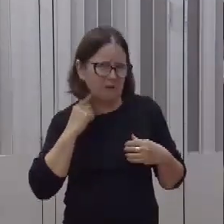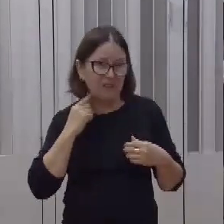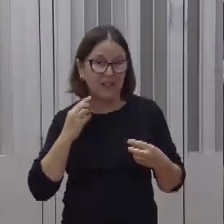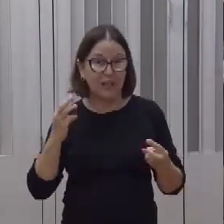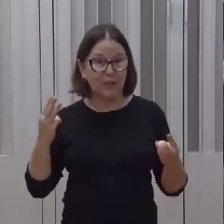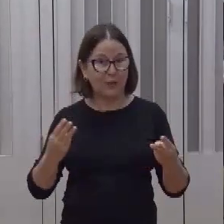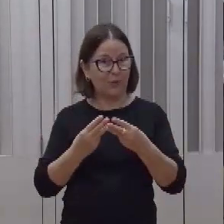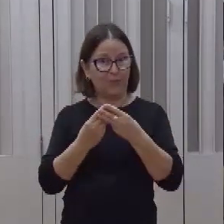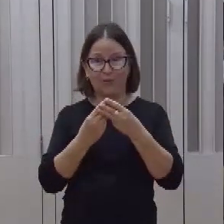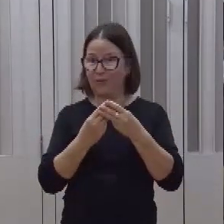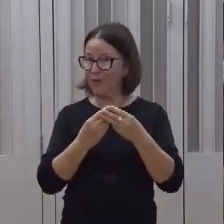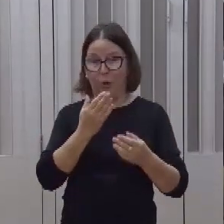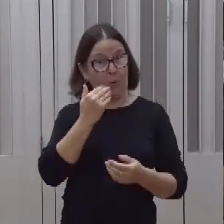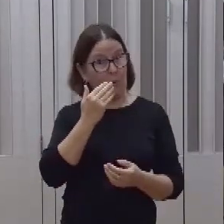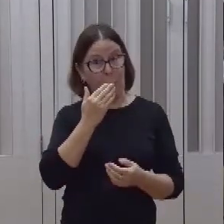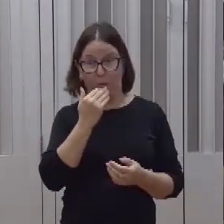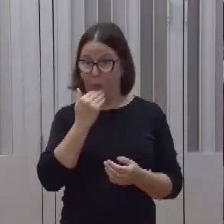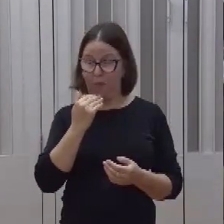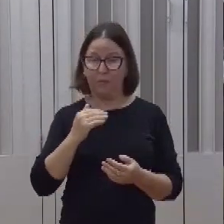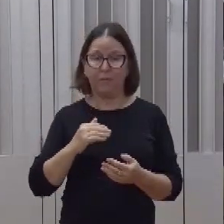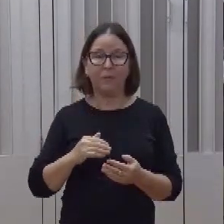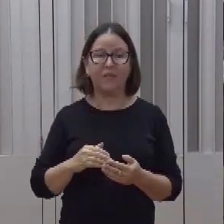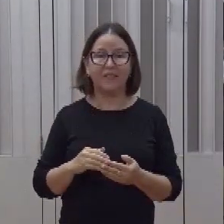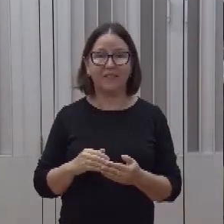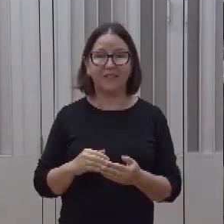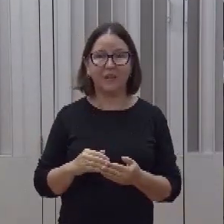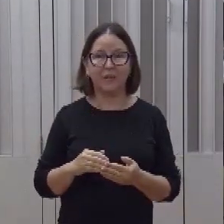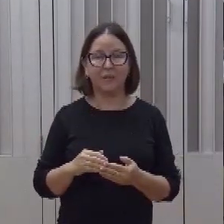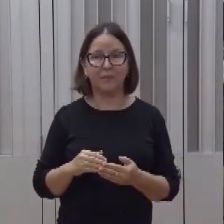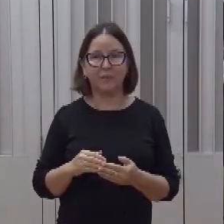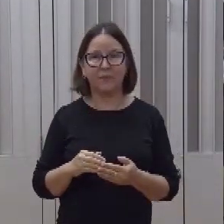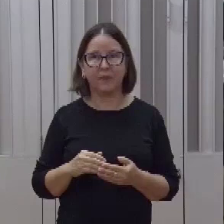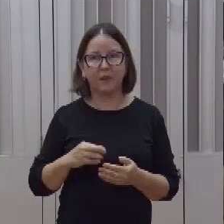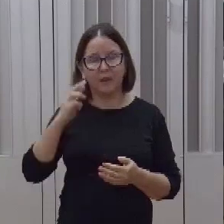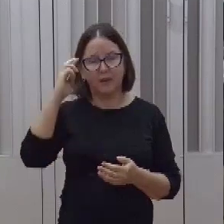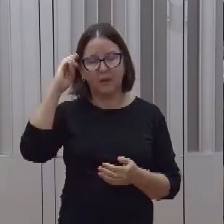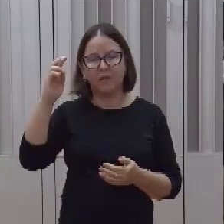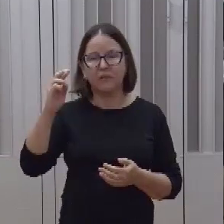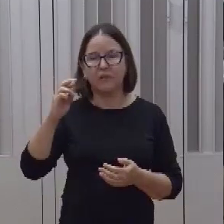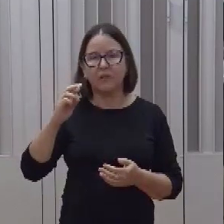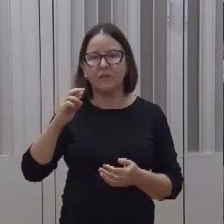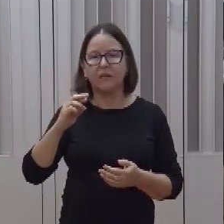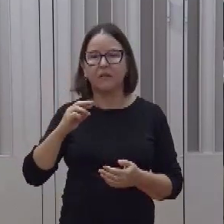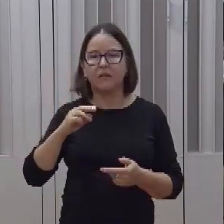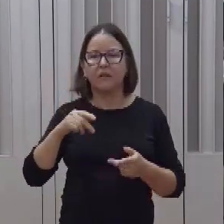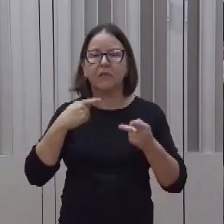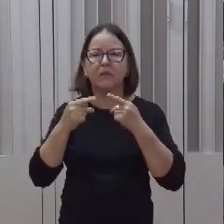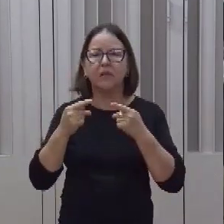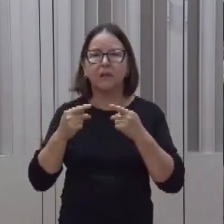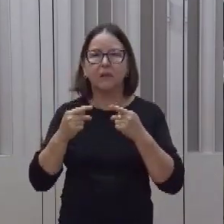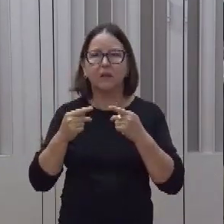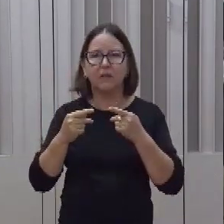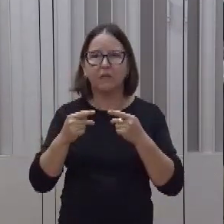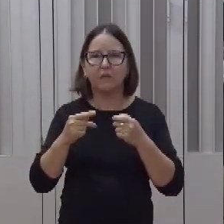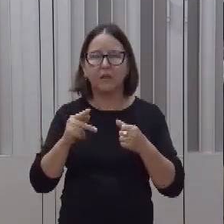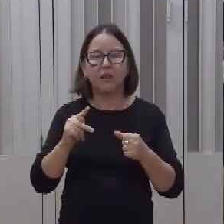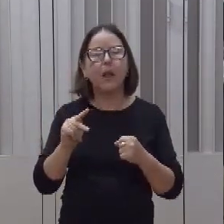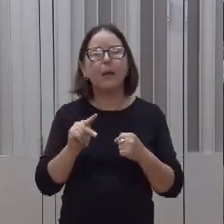não comiam. E o Senhor disse para ele assim: